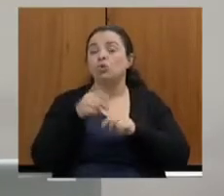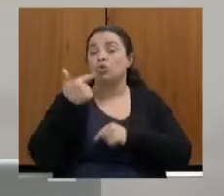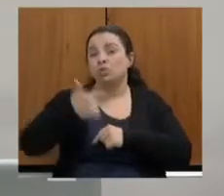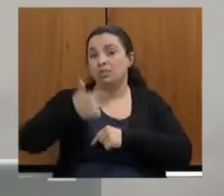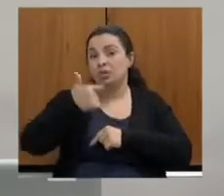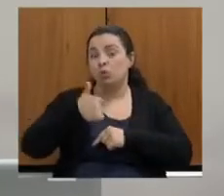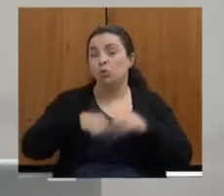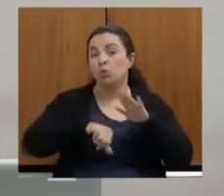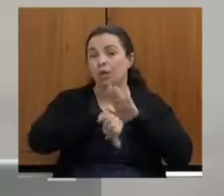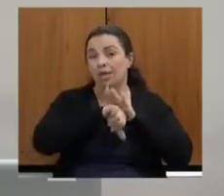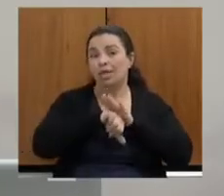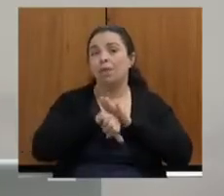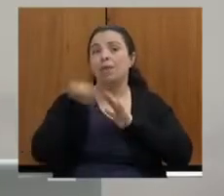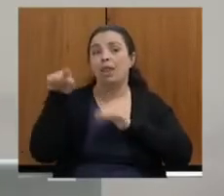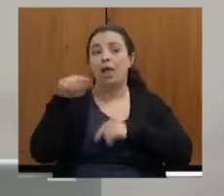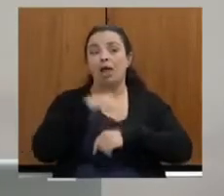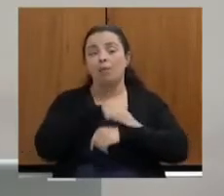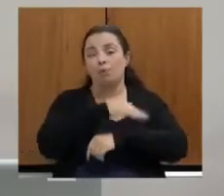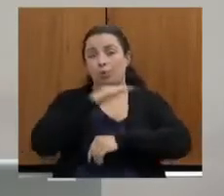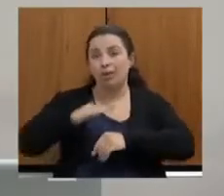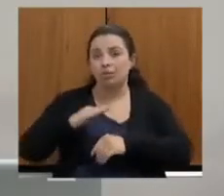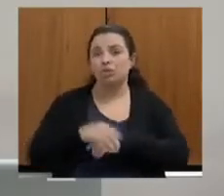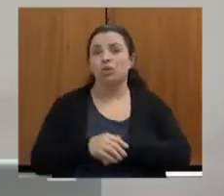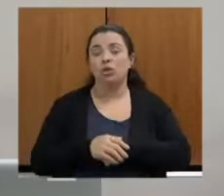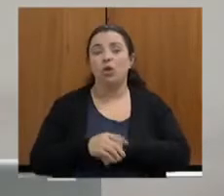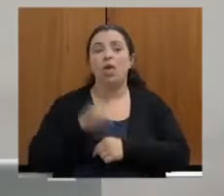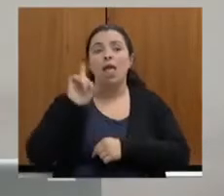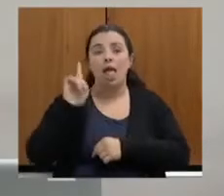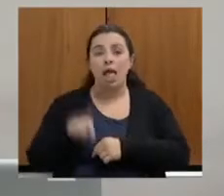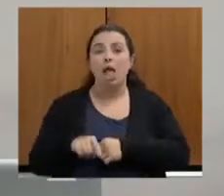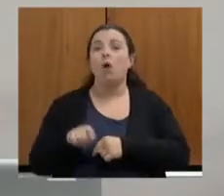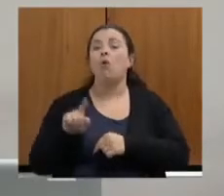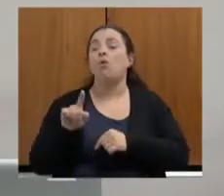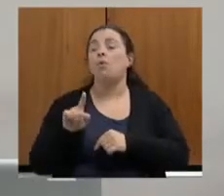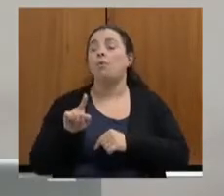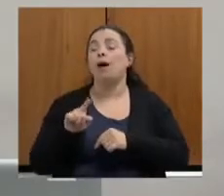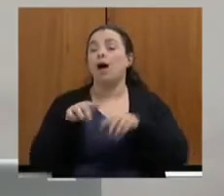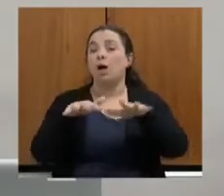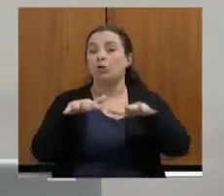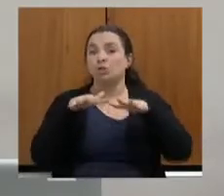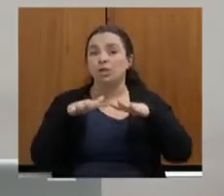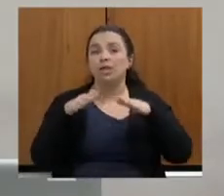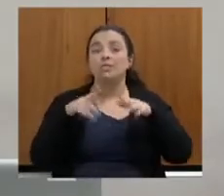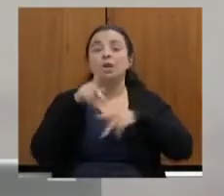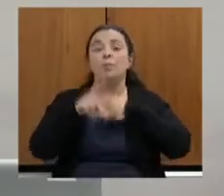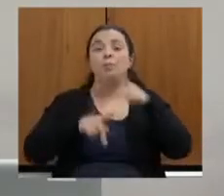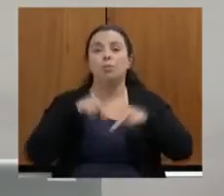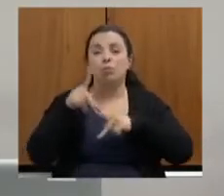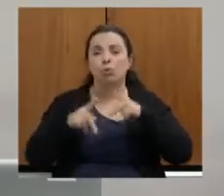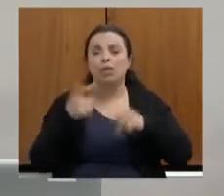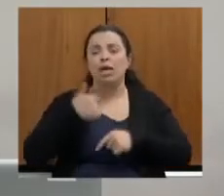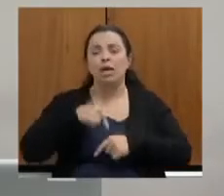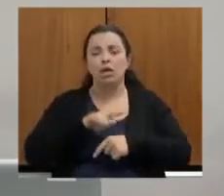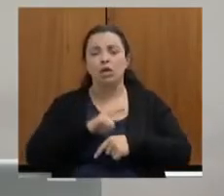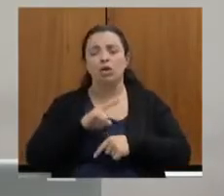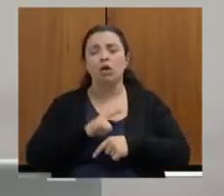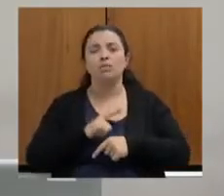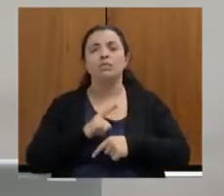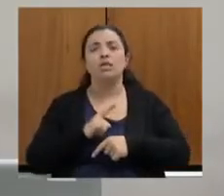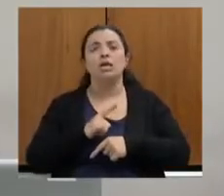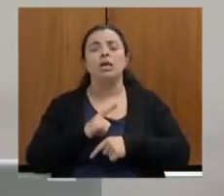Martin a gerência pública em que nós questionamos trouxemos as questões os atingidos